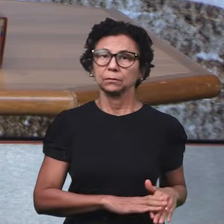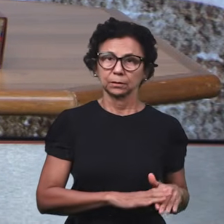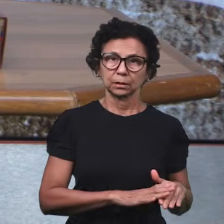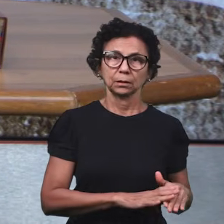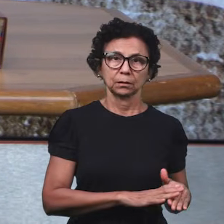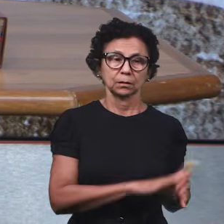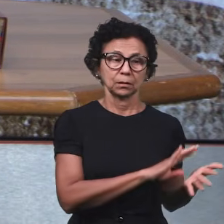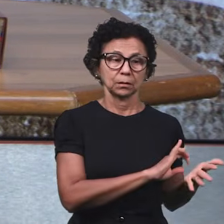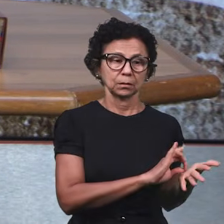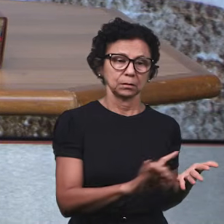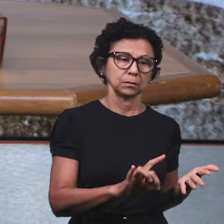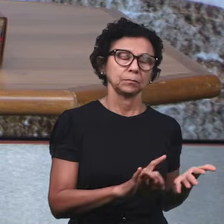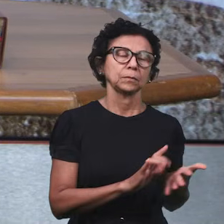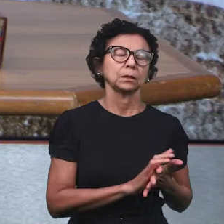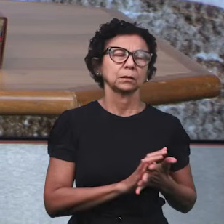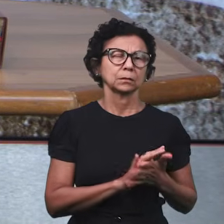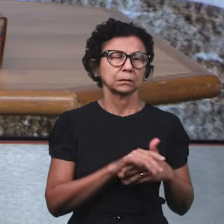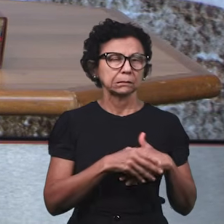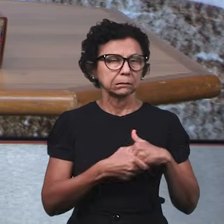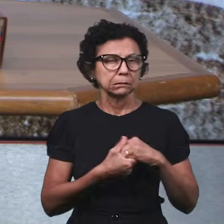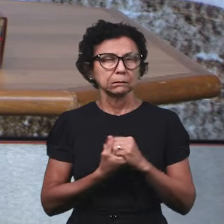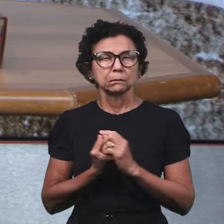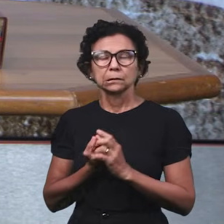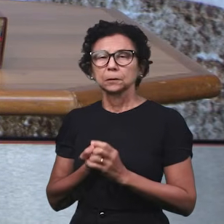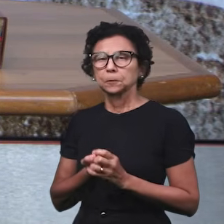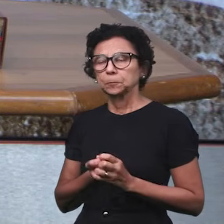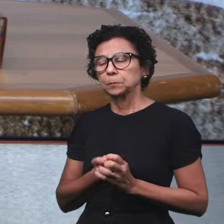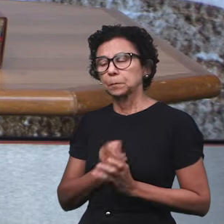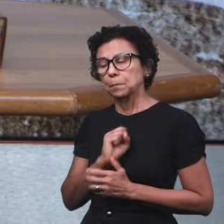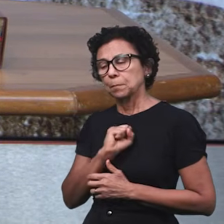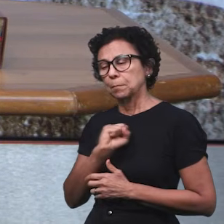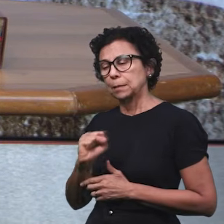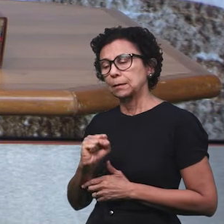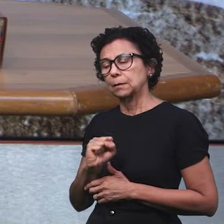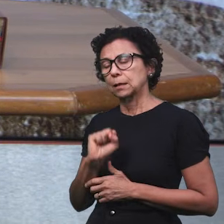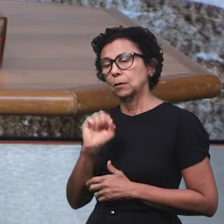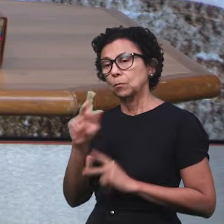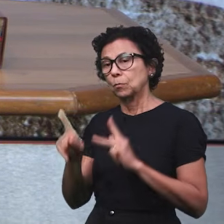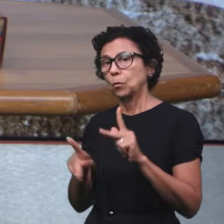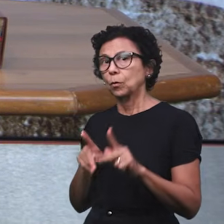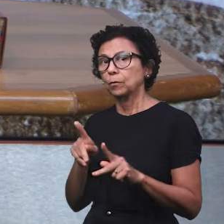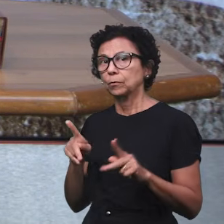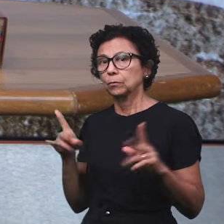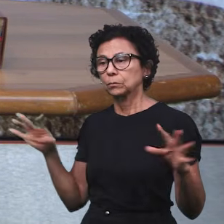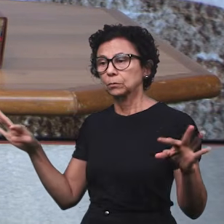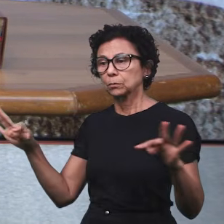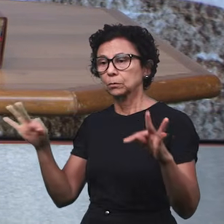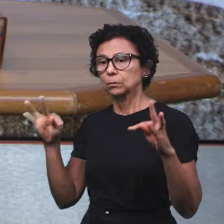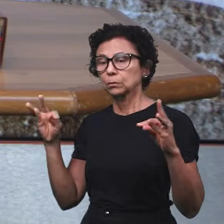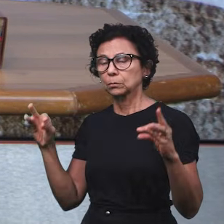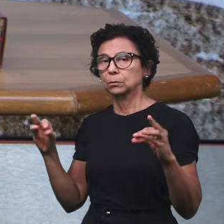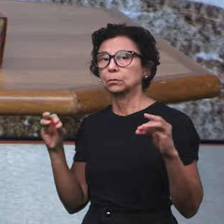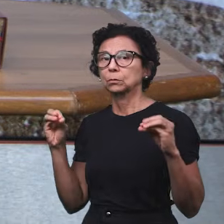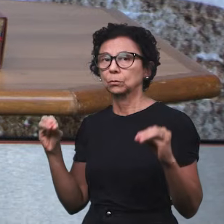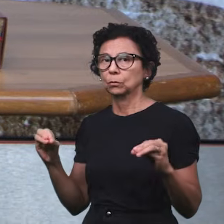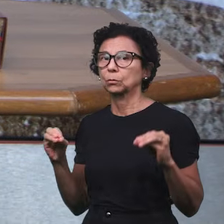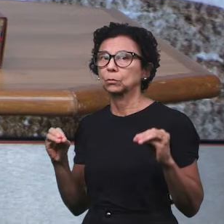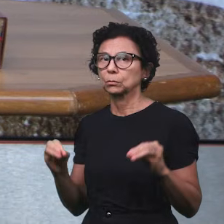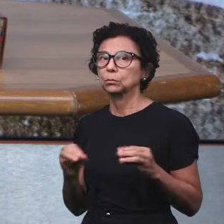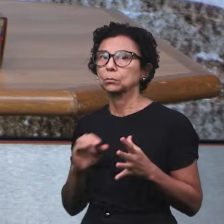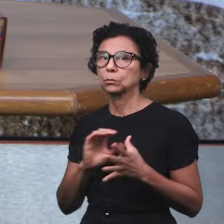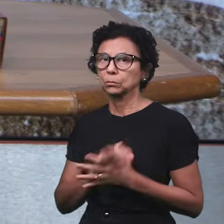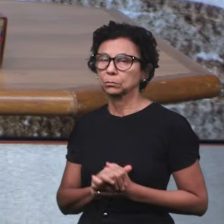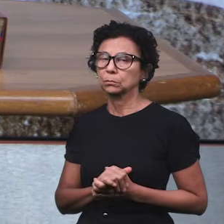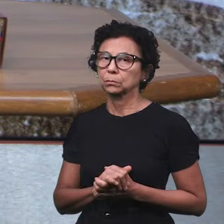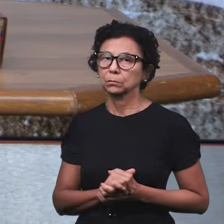de Deus intentava matar, que era Mardoqueu, ele na verdade ele foi o segundo depois